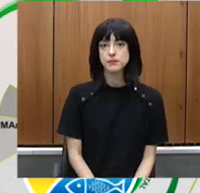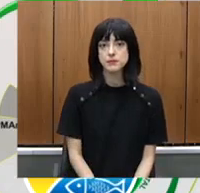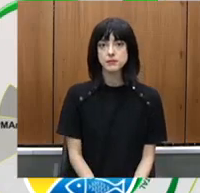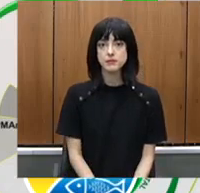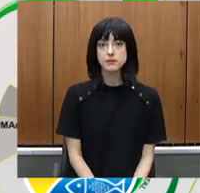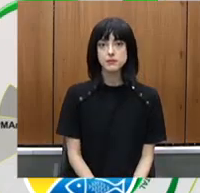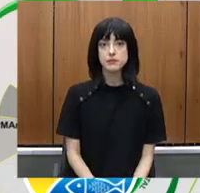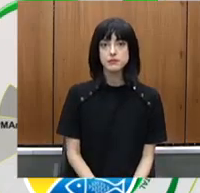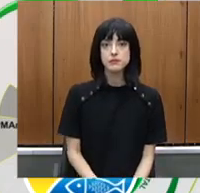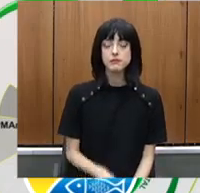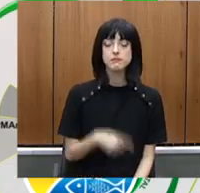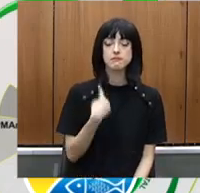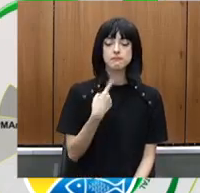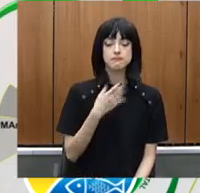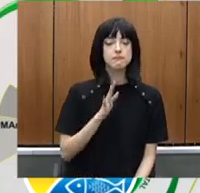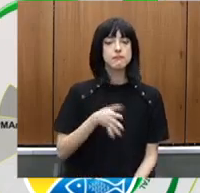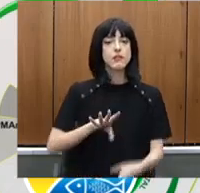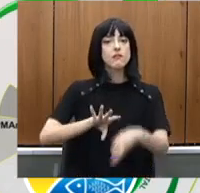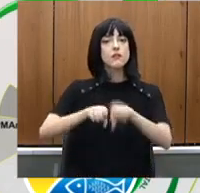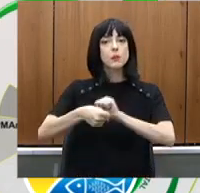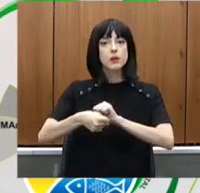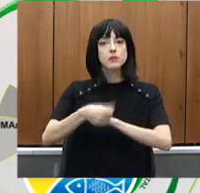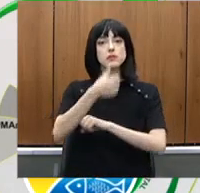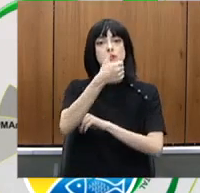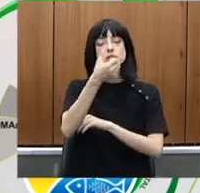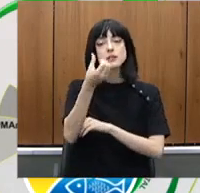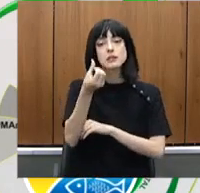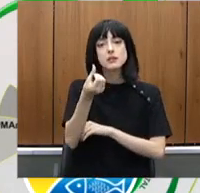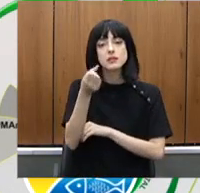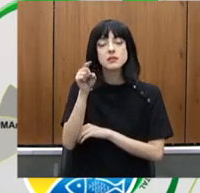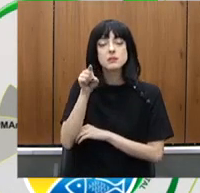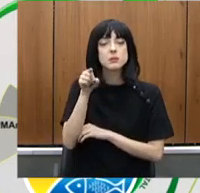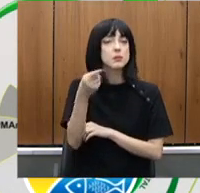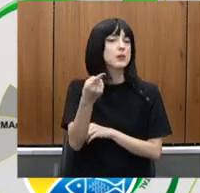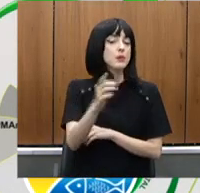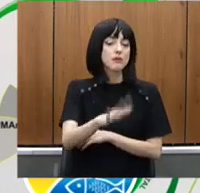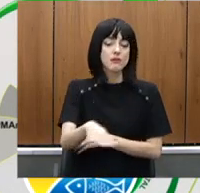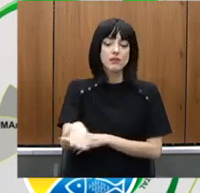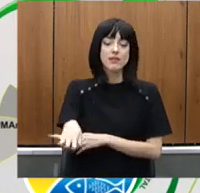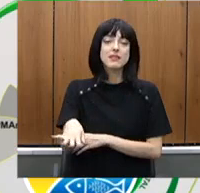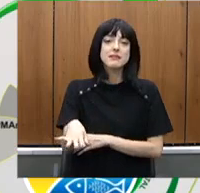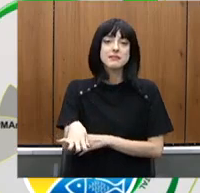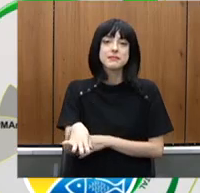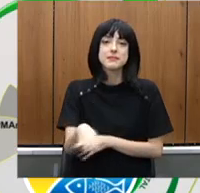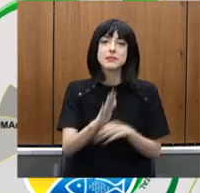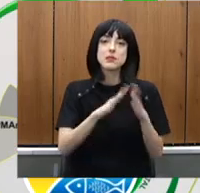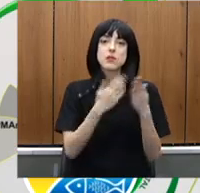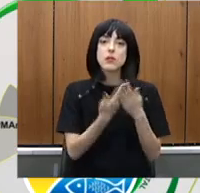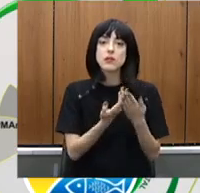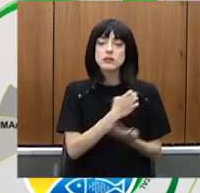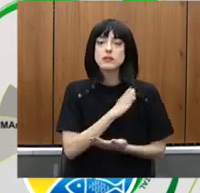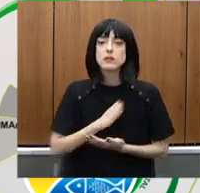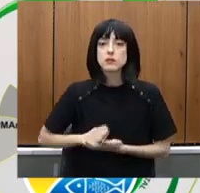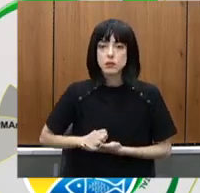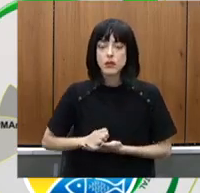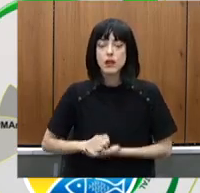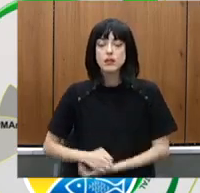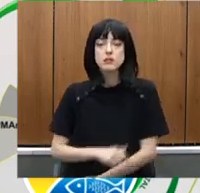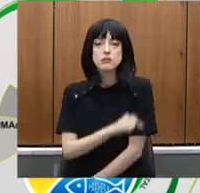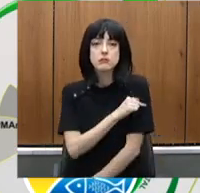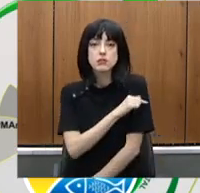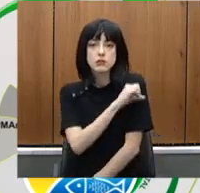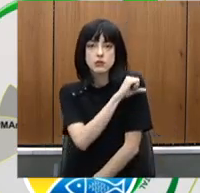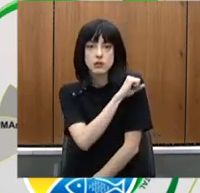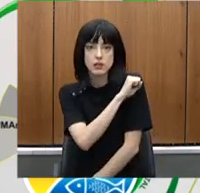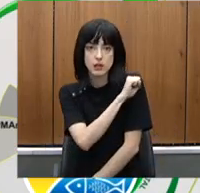mil crianças né escolas estaduais crianças do sétimo oitavo ano e ensinando eles a ser